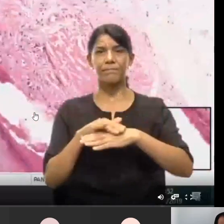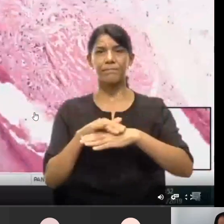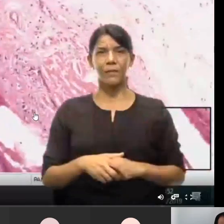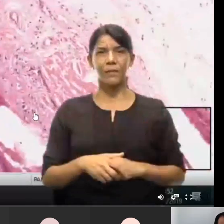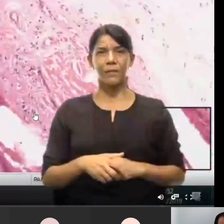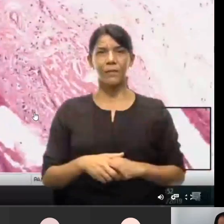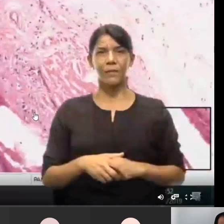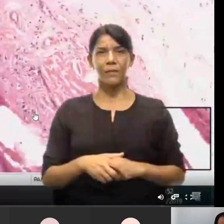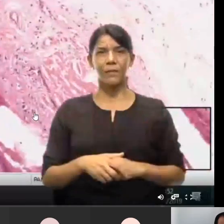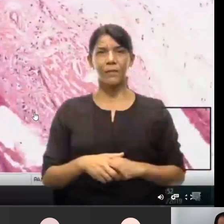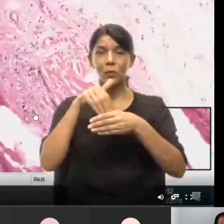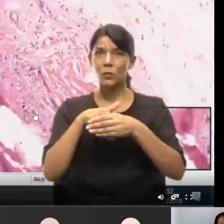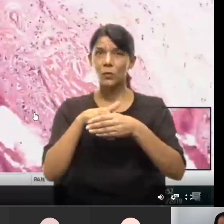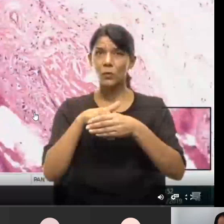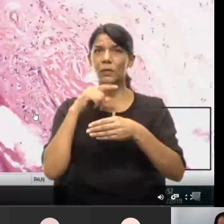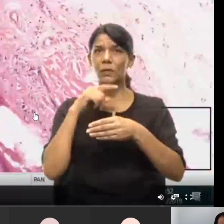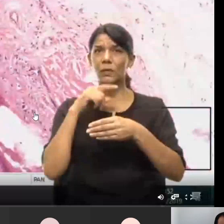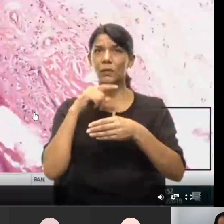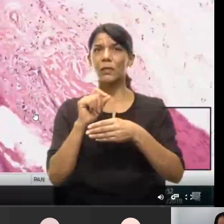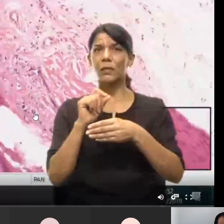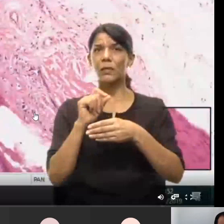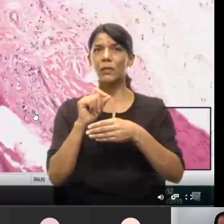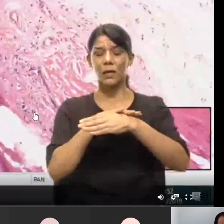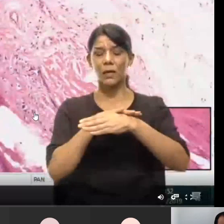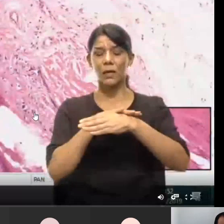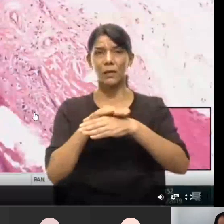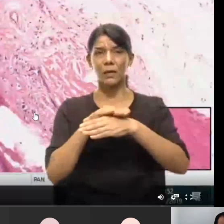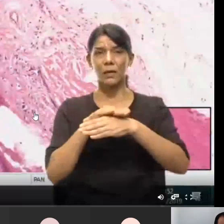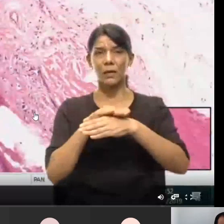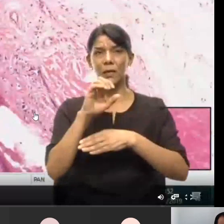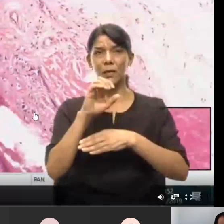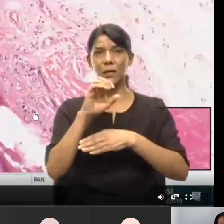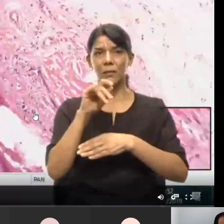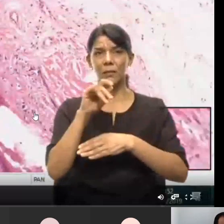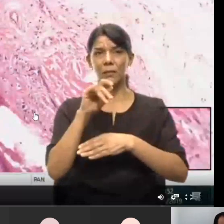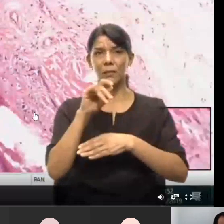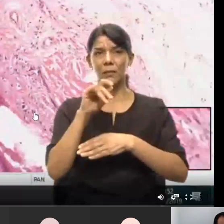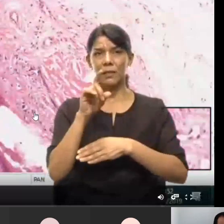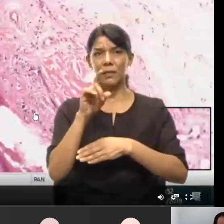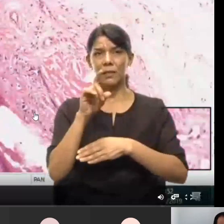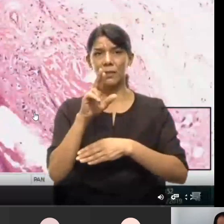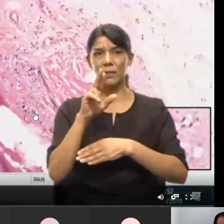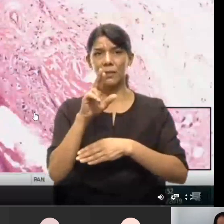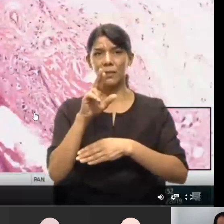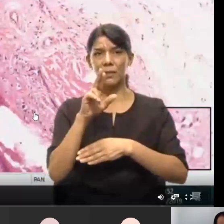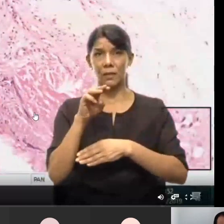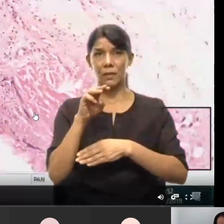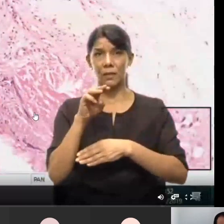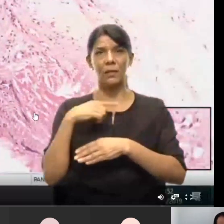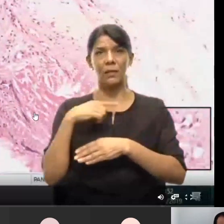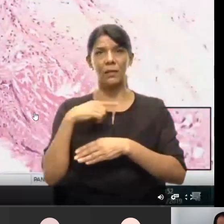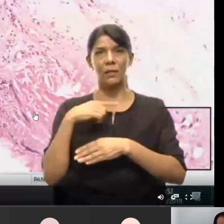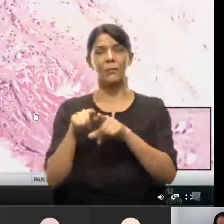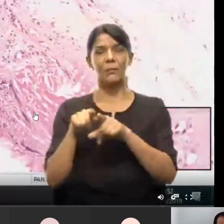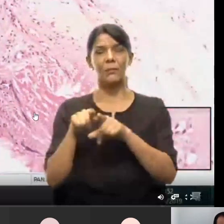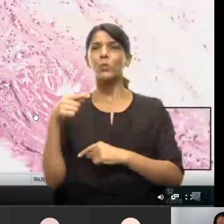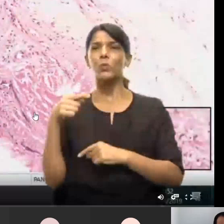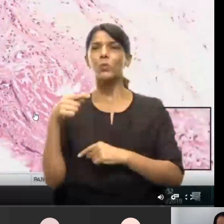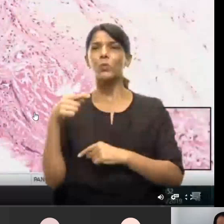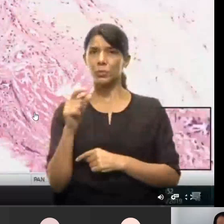profundas, nós teremos então aqui a camada de epiderme, certo? Teremos aqui, após a camada